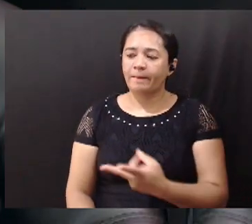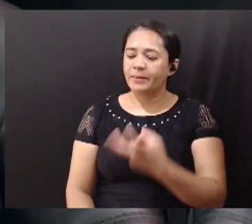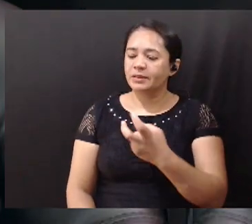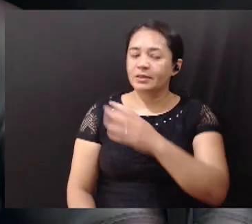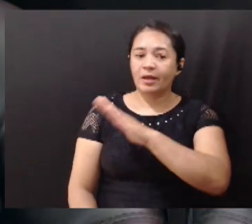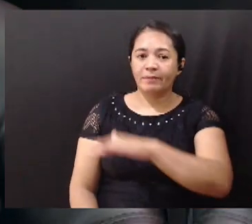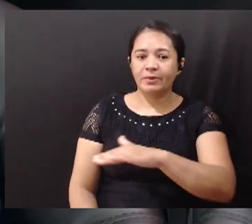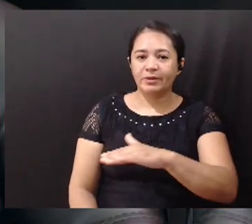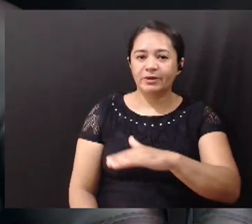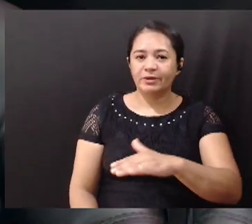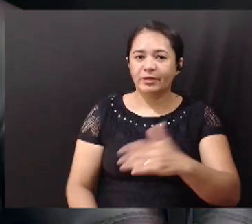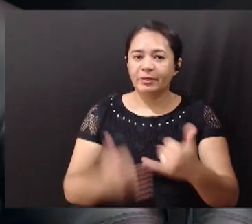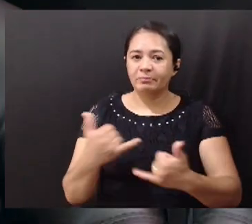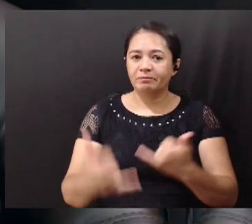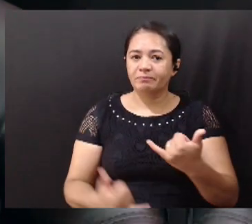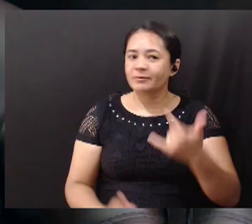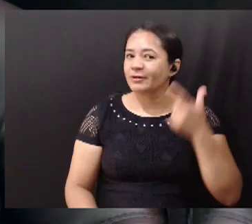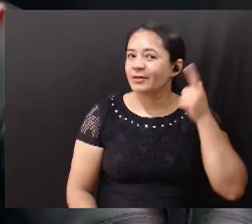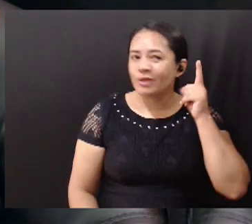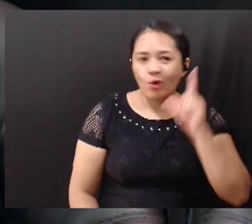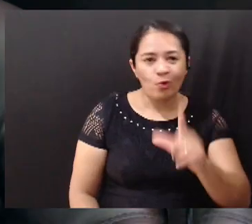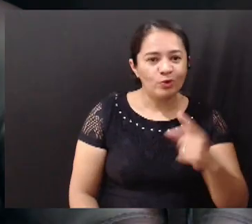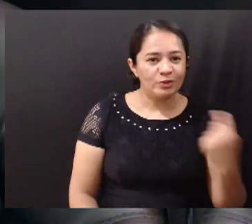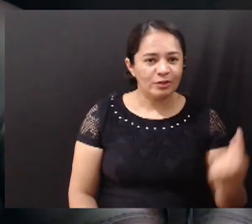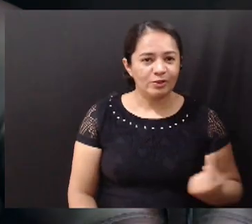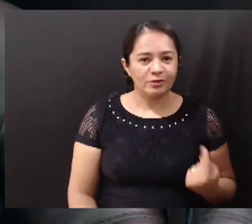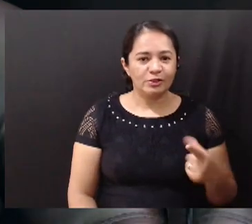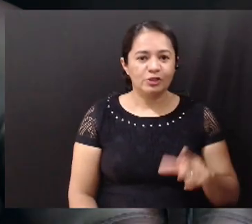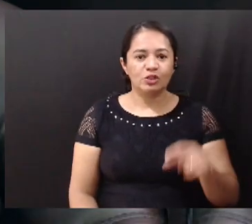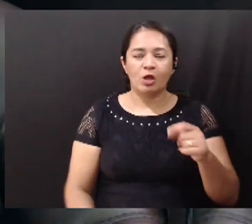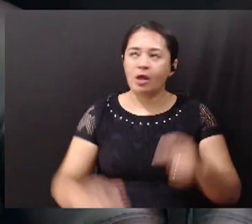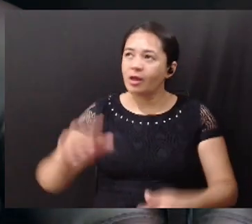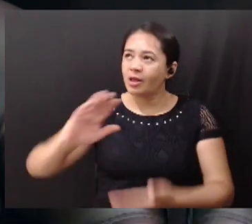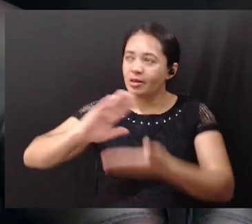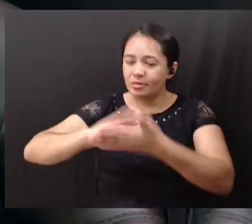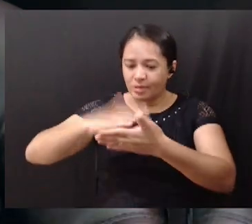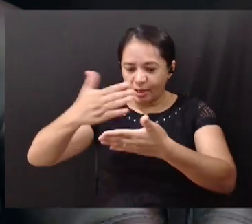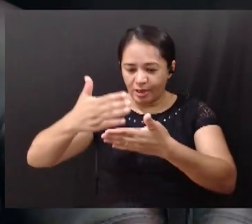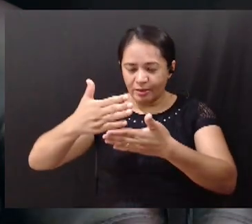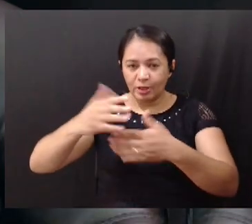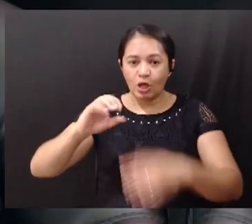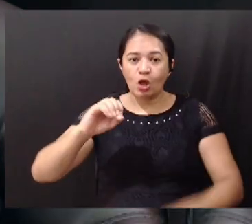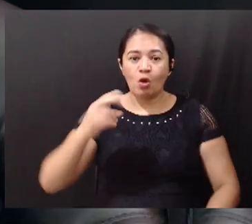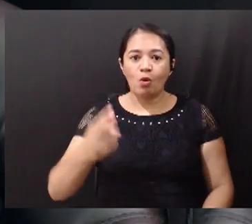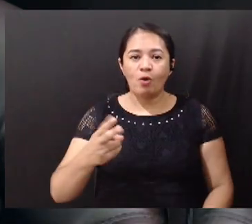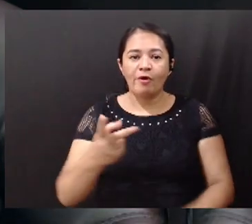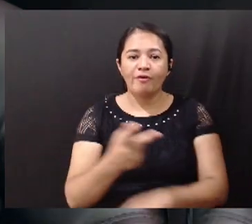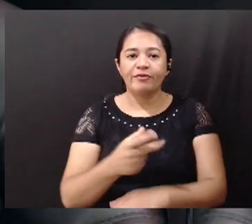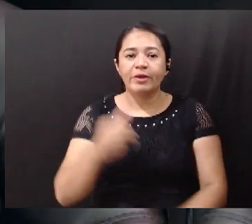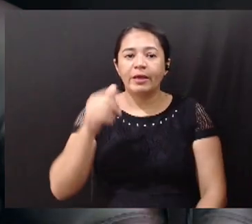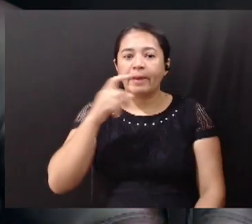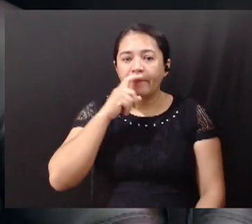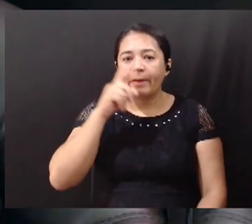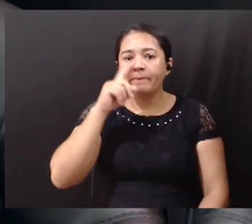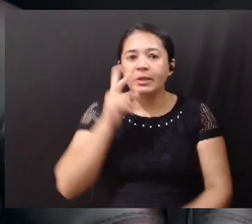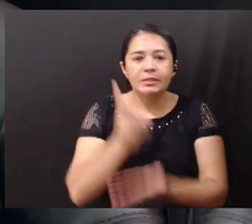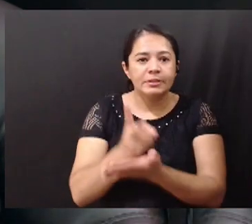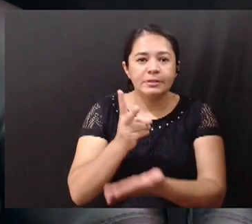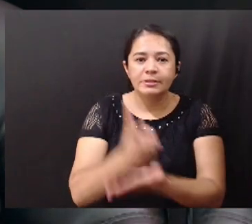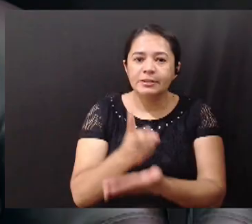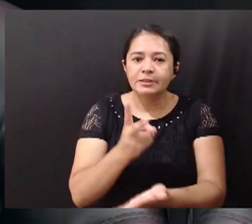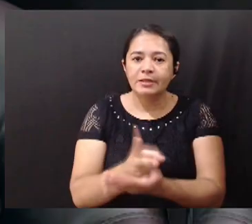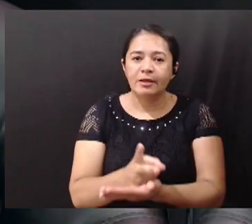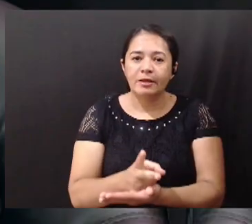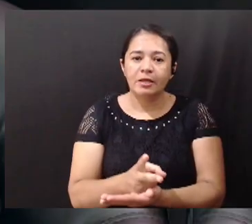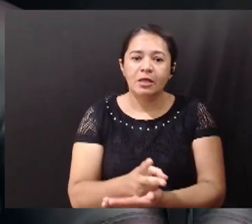brinca sozinha, que prefere as telas, ou que vai atrás da mãe e do pai, o tempo todo falando assim, não tem nada